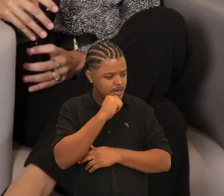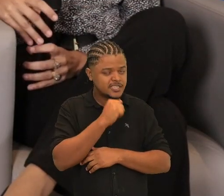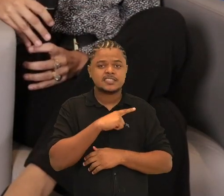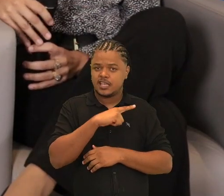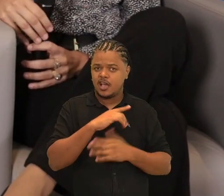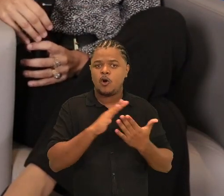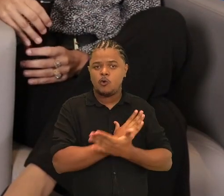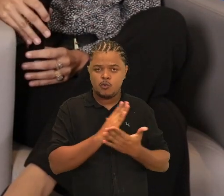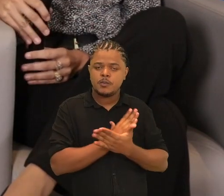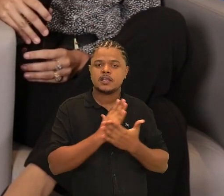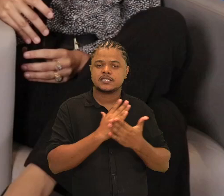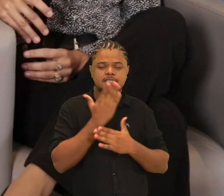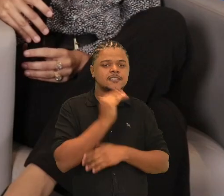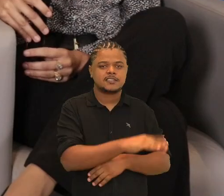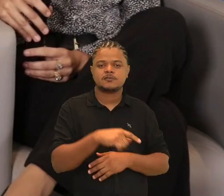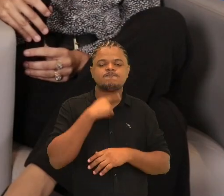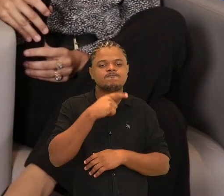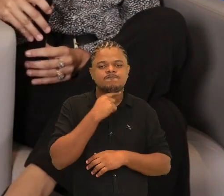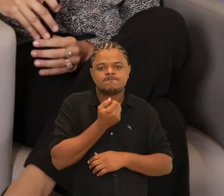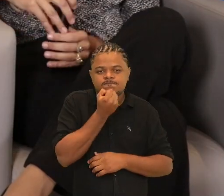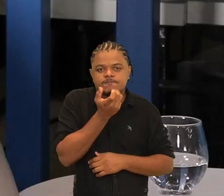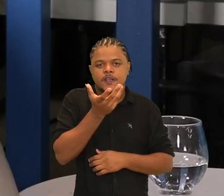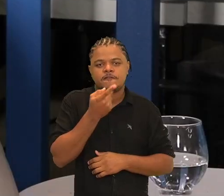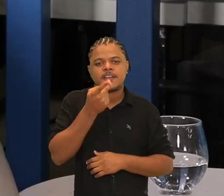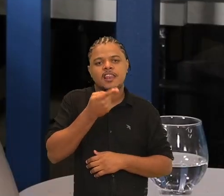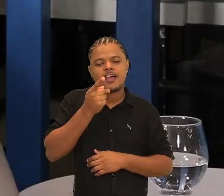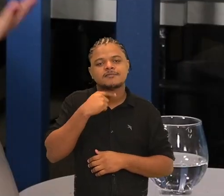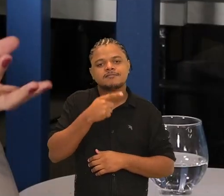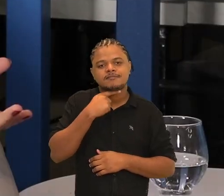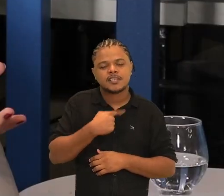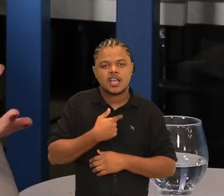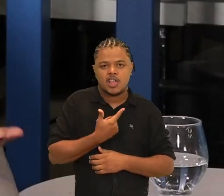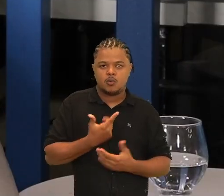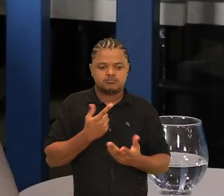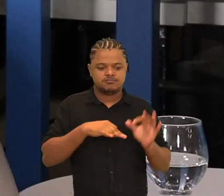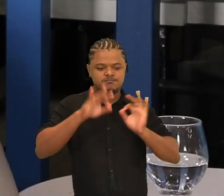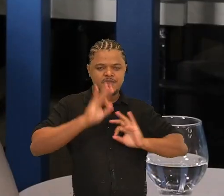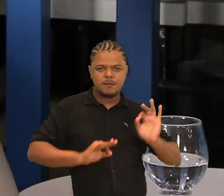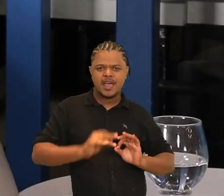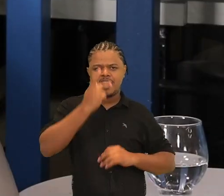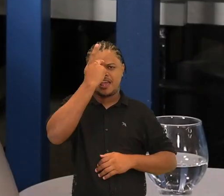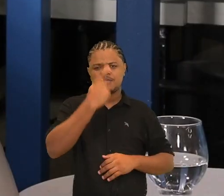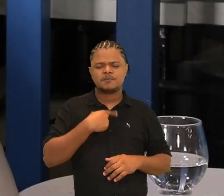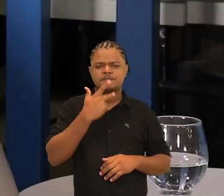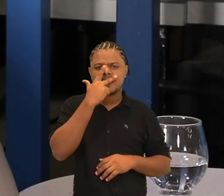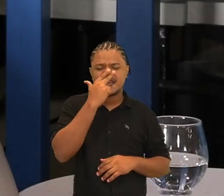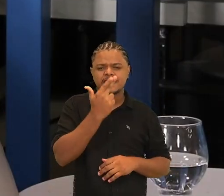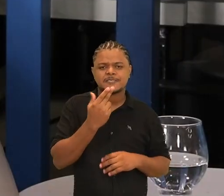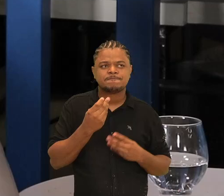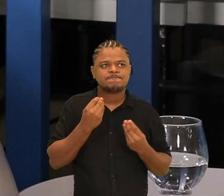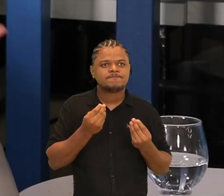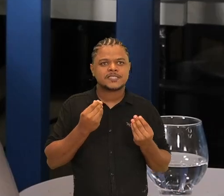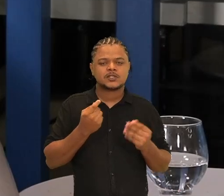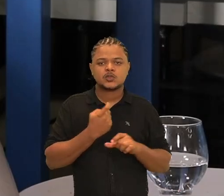ouvir a voz do teu filho. E eu fiquei, assim, estava me preparando, né? Pode parecer palavras duras, mas